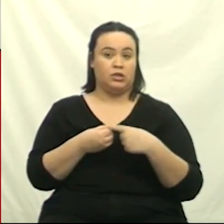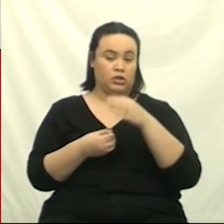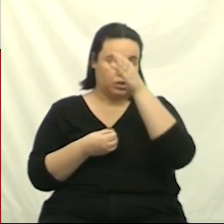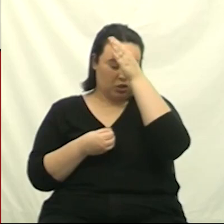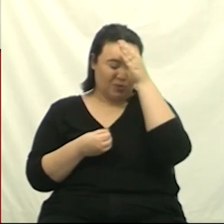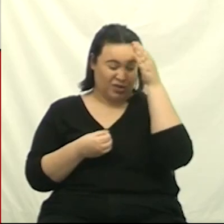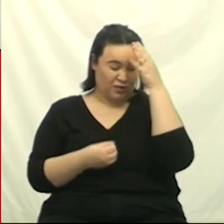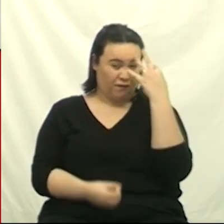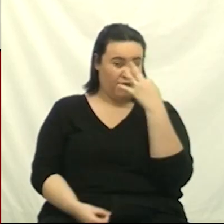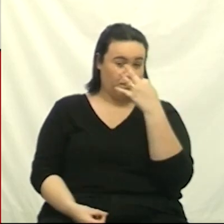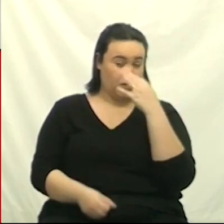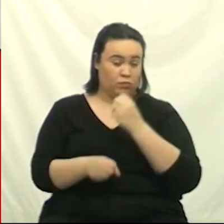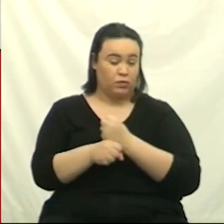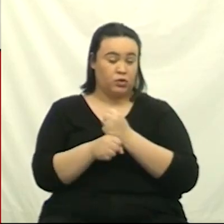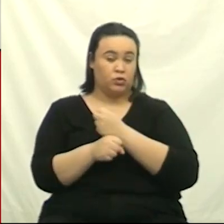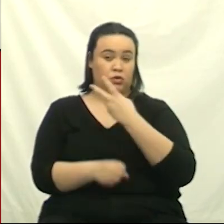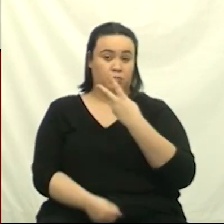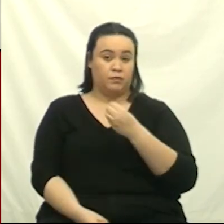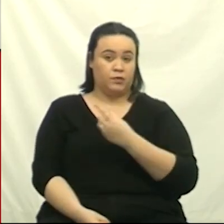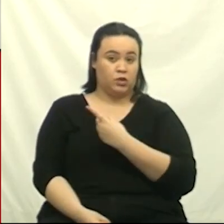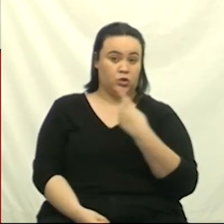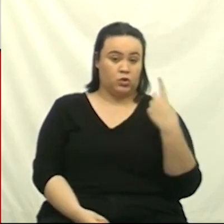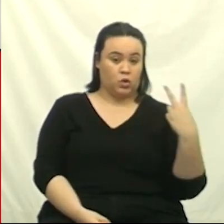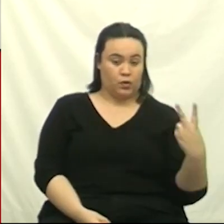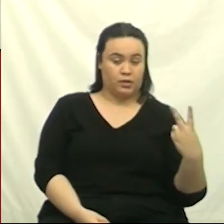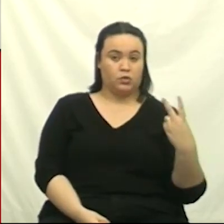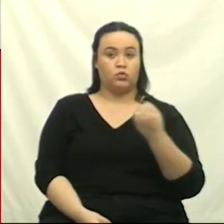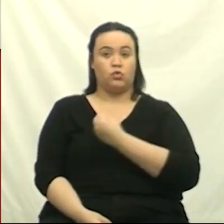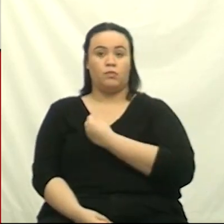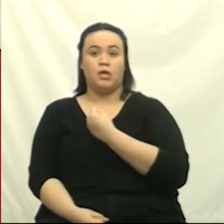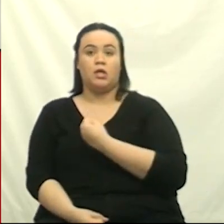de 2022 sob o número único de